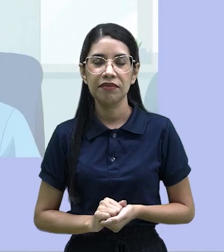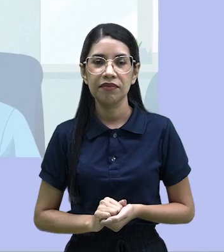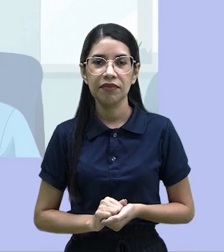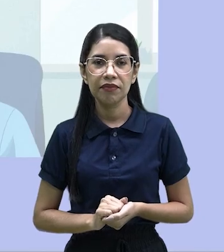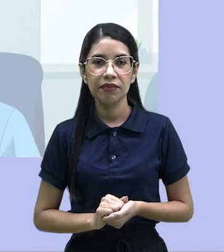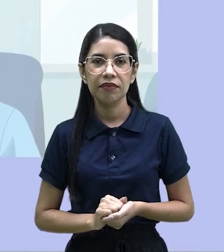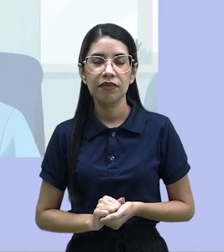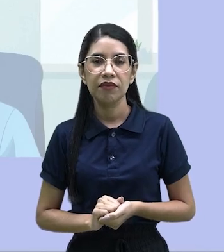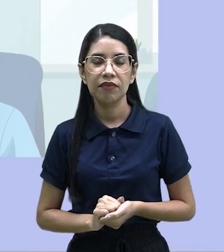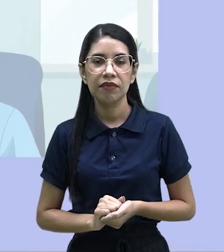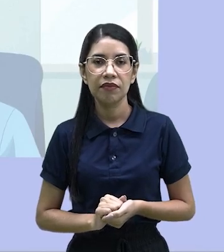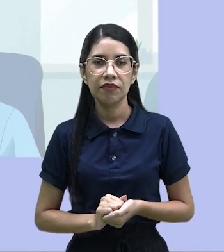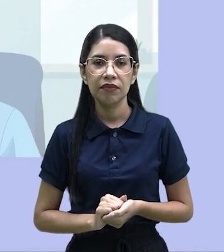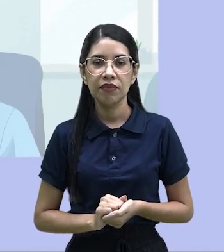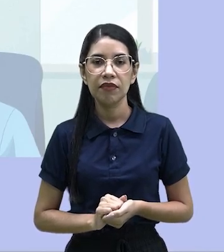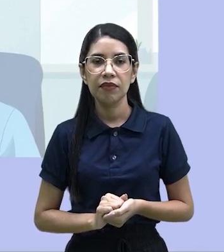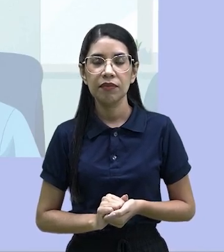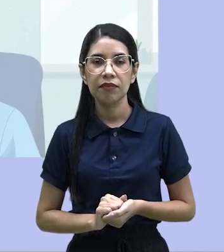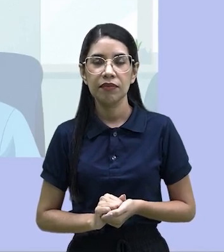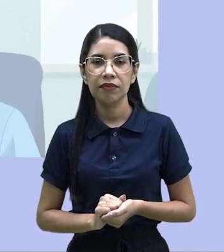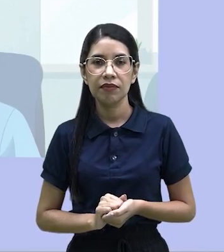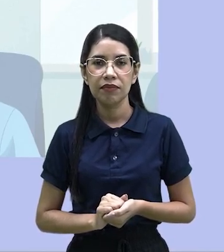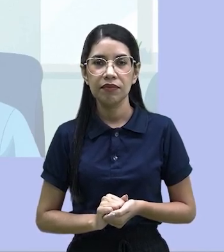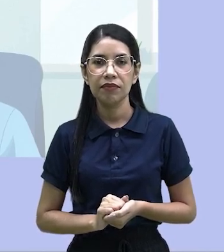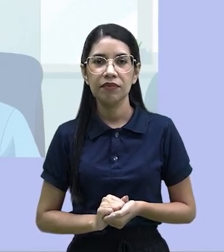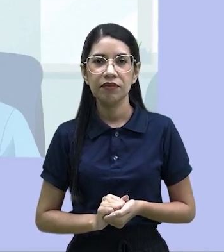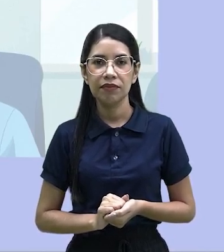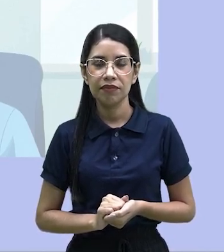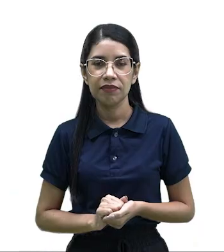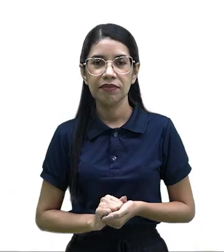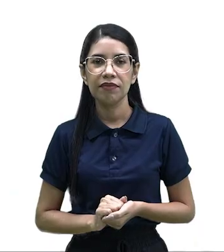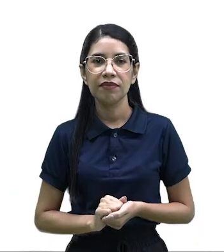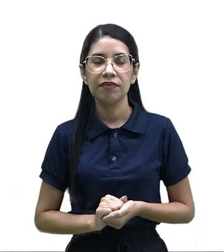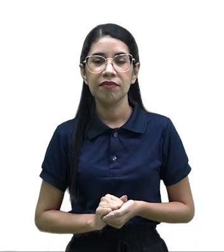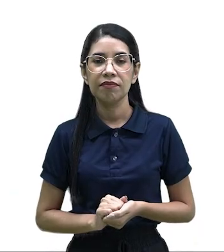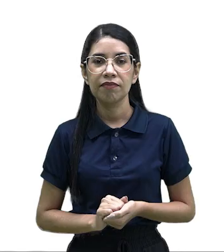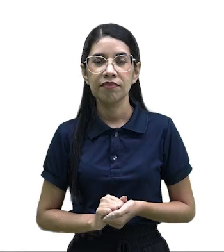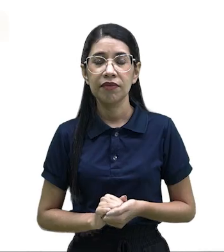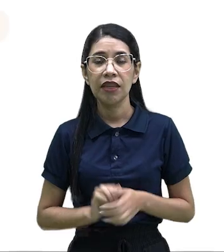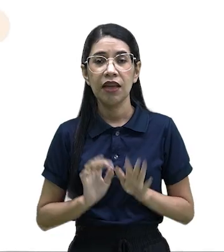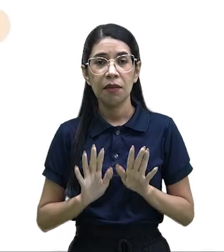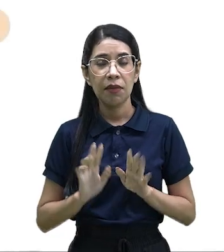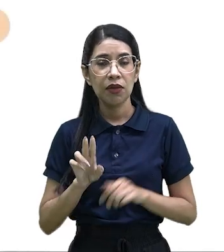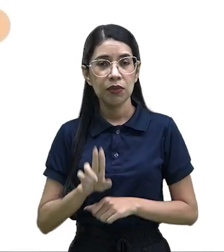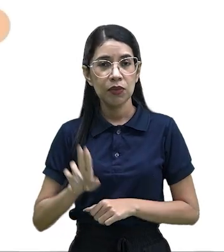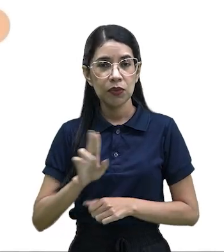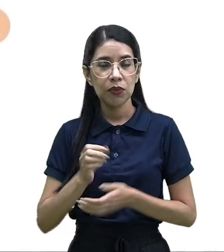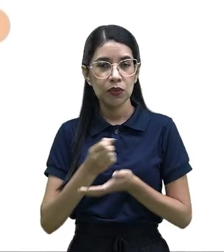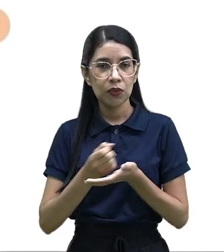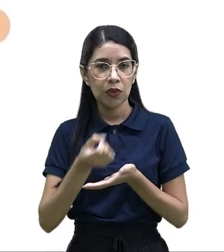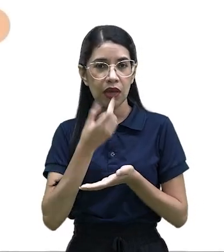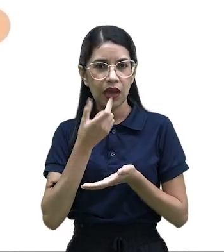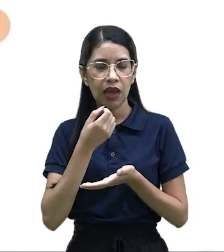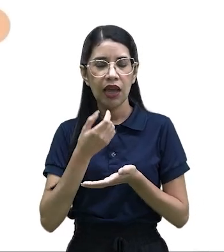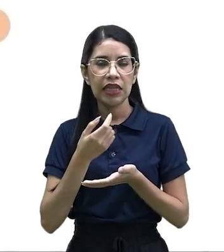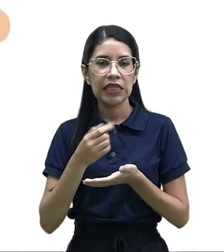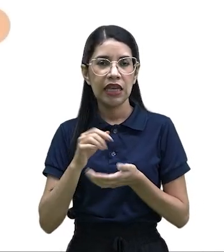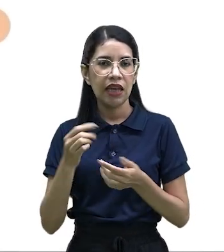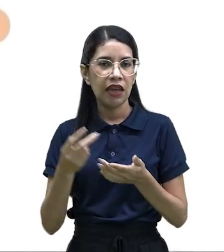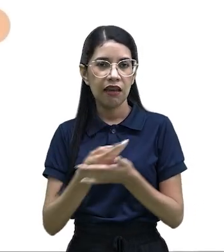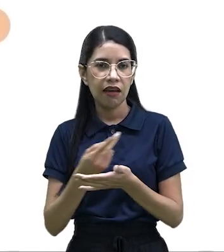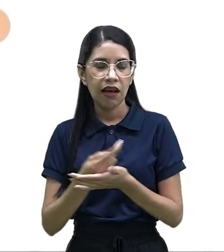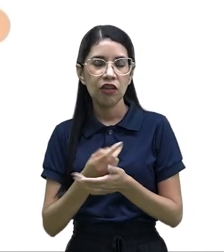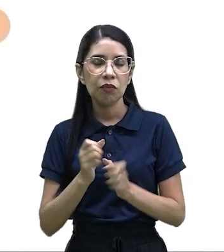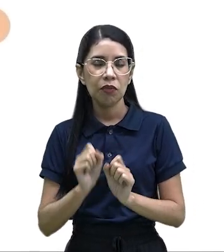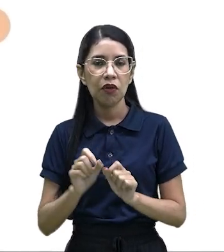faringites, epiglotites, otites, sinusites. Porém, usar antibióticos de forma inadequada